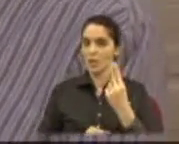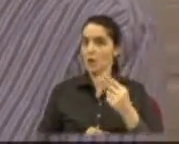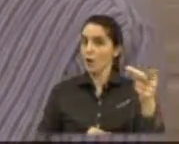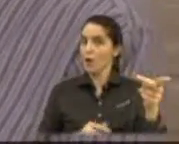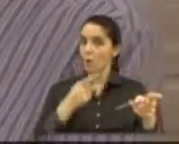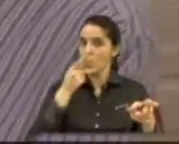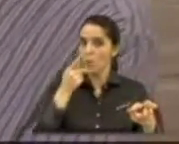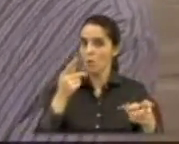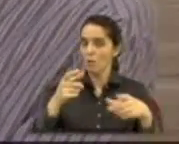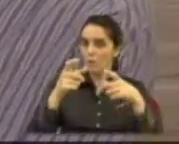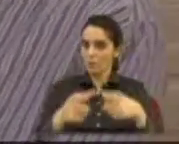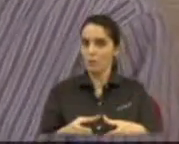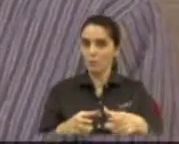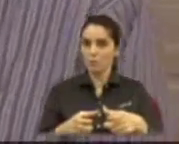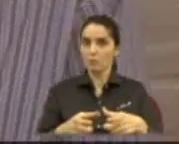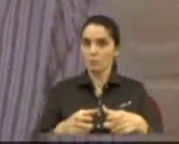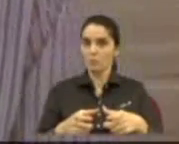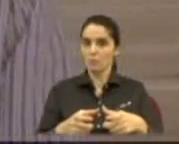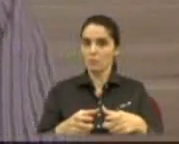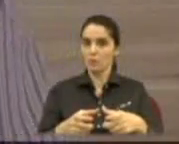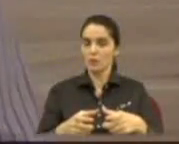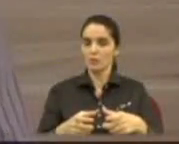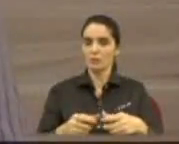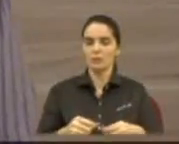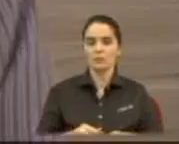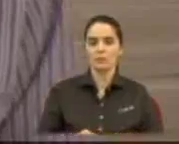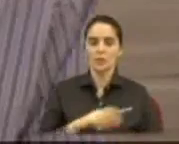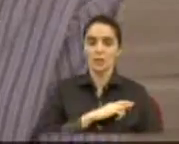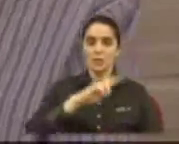citou, que são um pouco melhores, ela está citando,